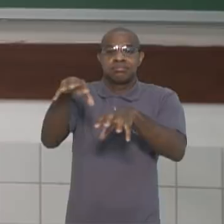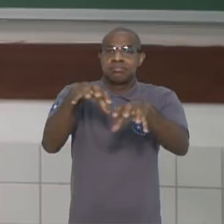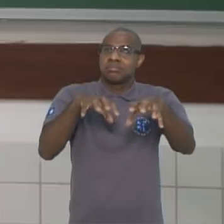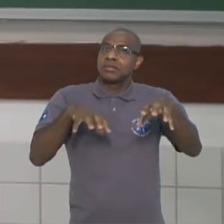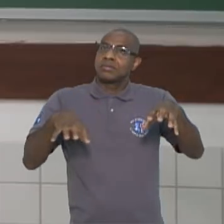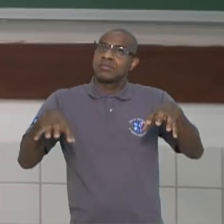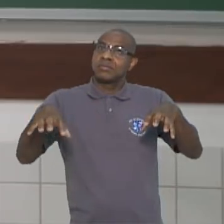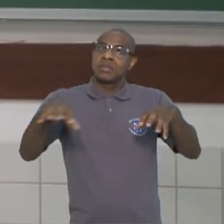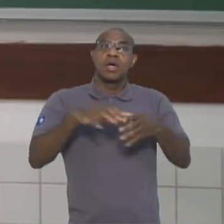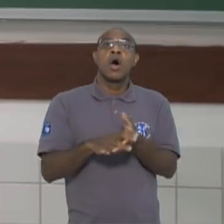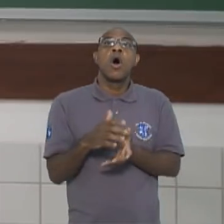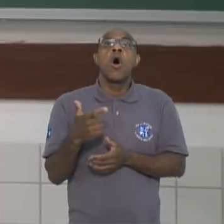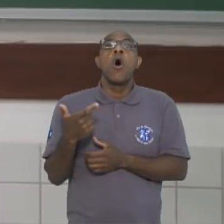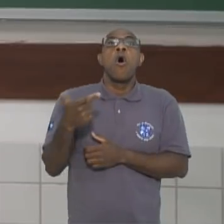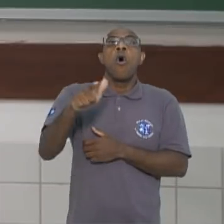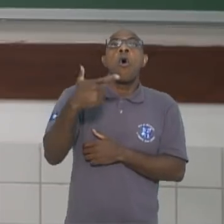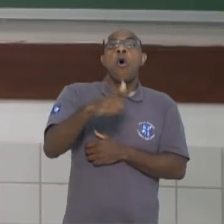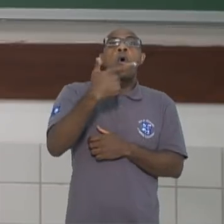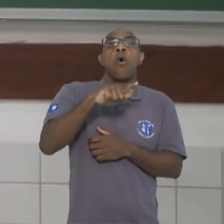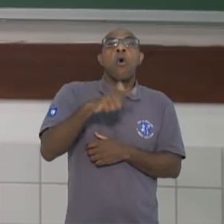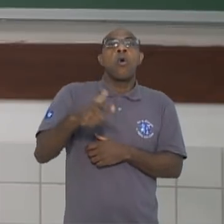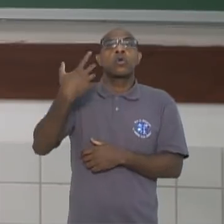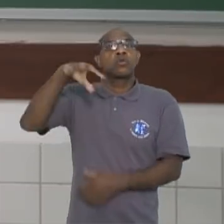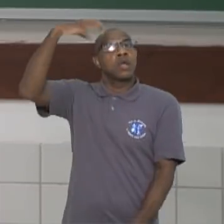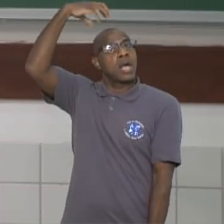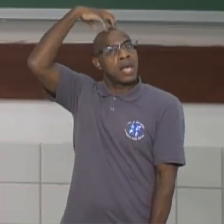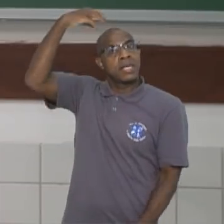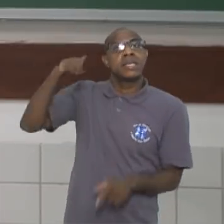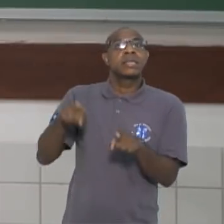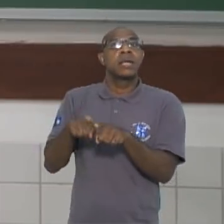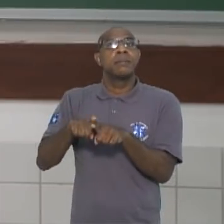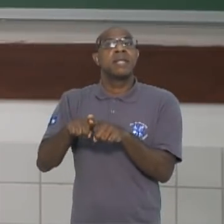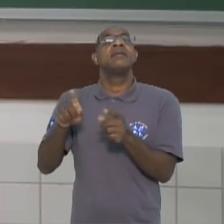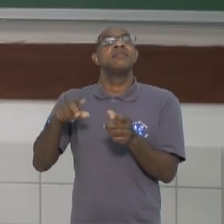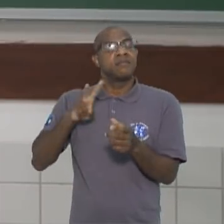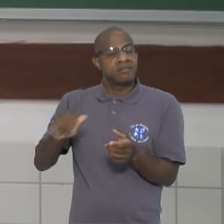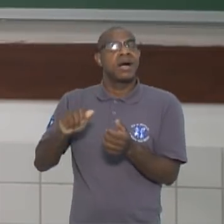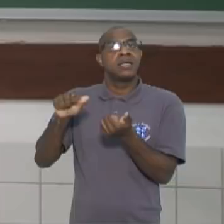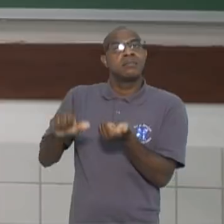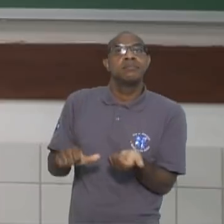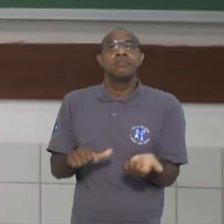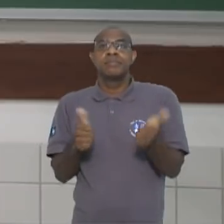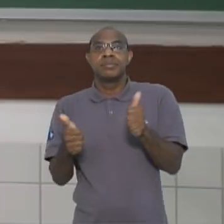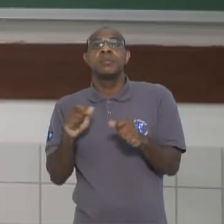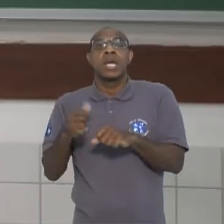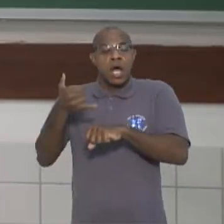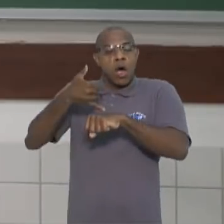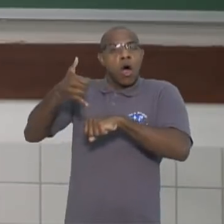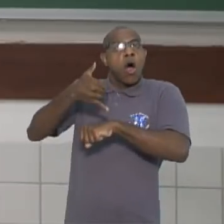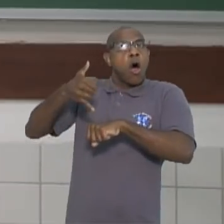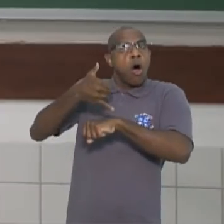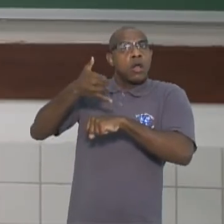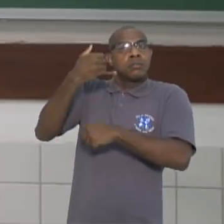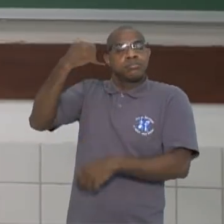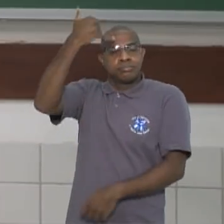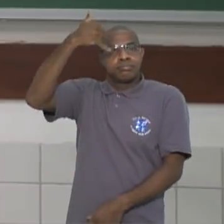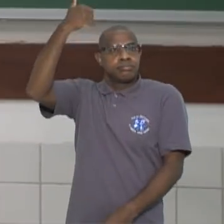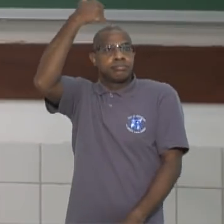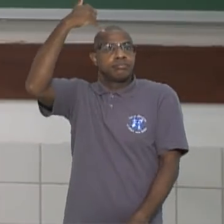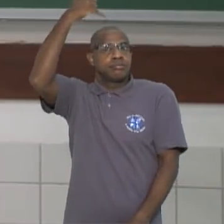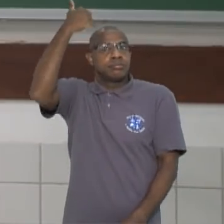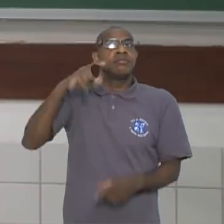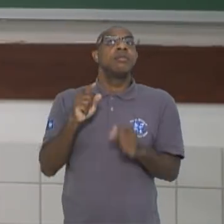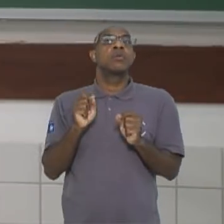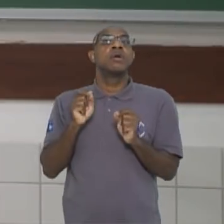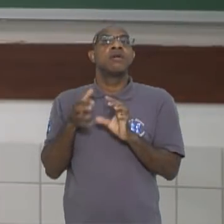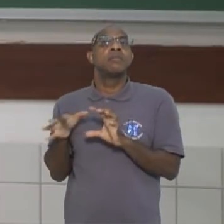reis também vão se converter ao cristianismo, vão ser ungidos pelo óleo sagrado, né, e vão estabelecer esse laço